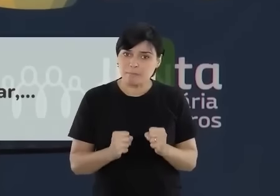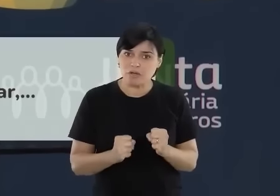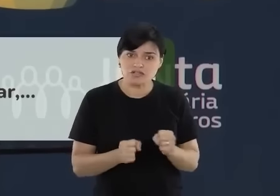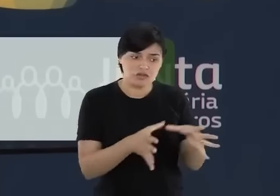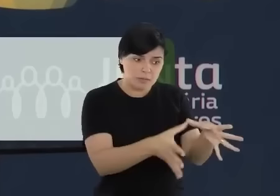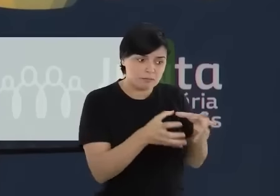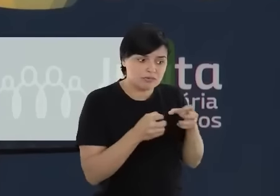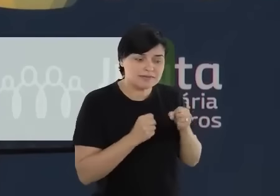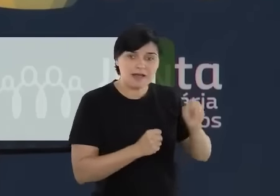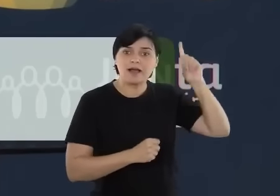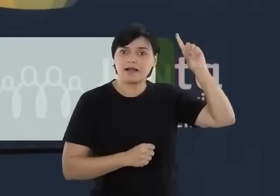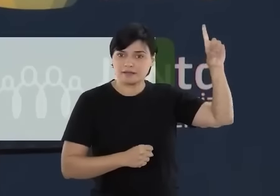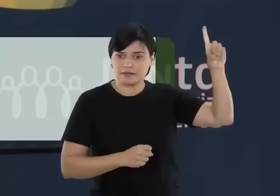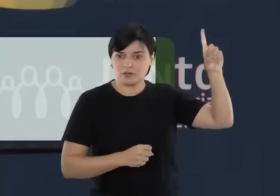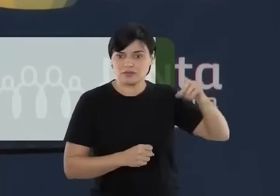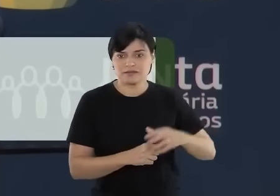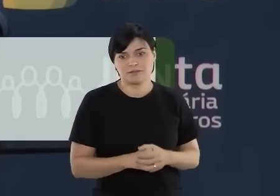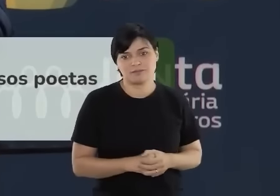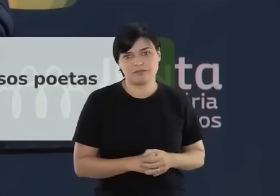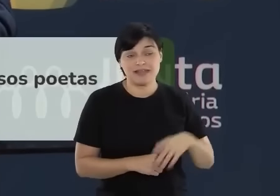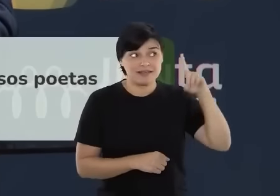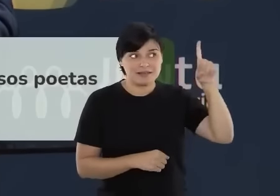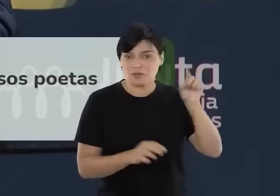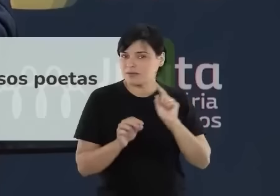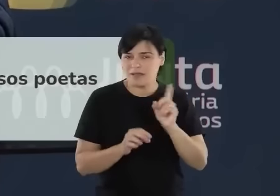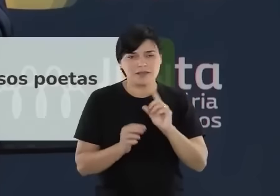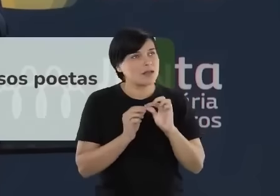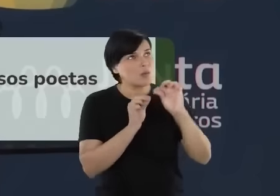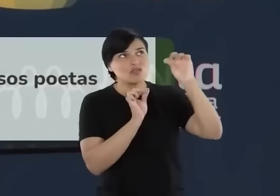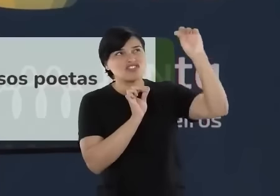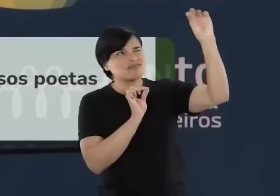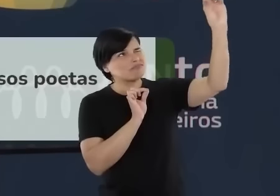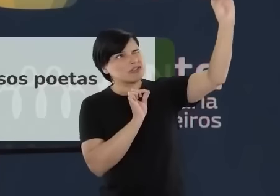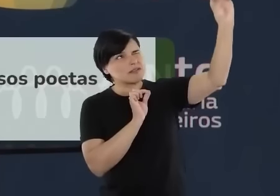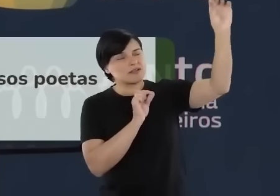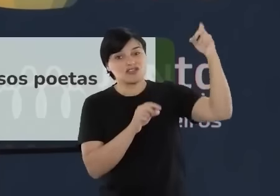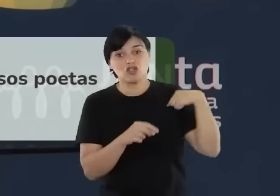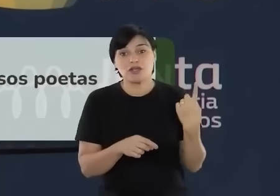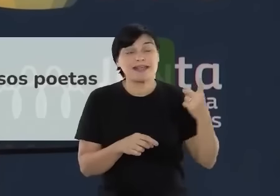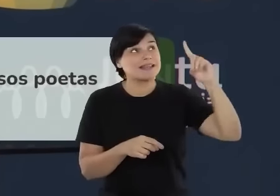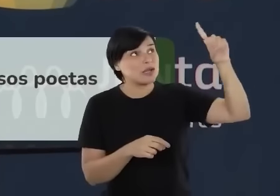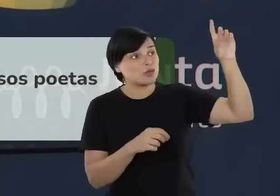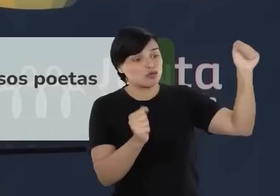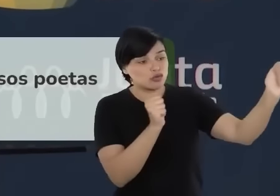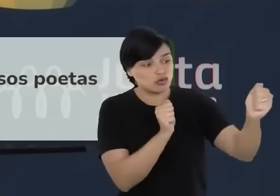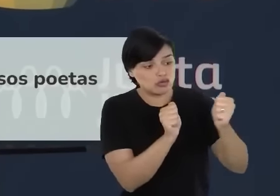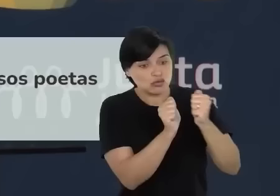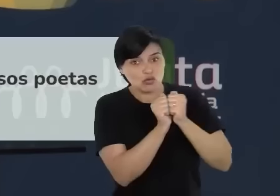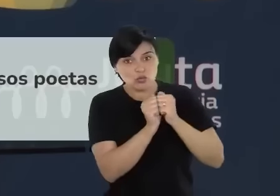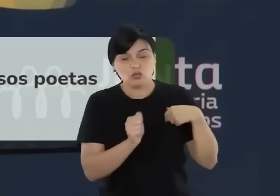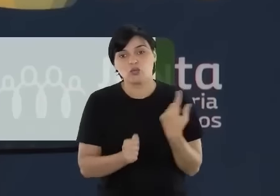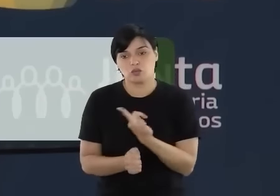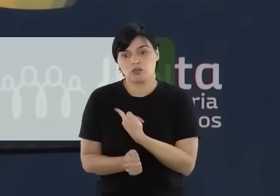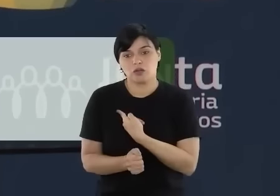tateando possam achar bem que não está longe de cada um de nós pois nele vivemos e nos movemos e existimos como alguns os